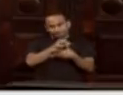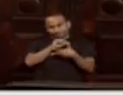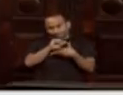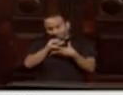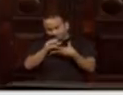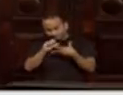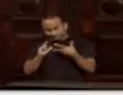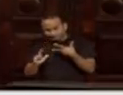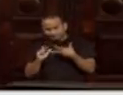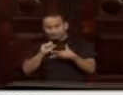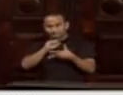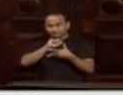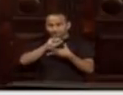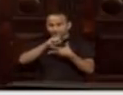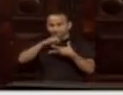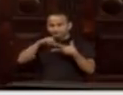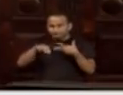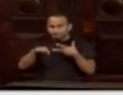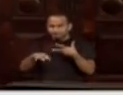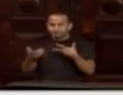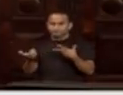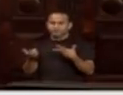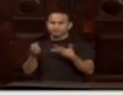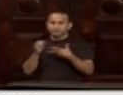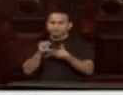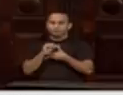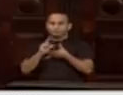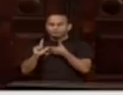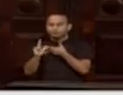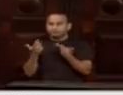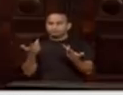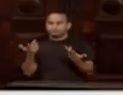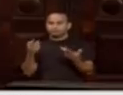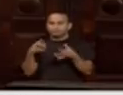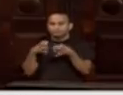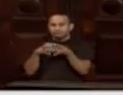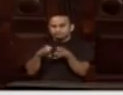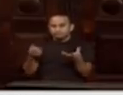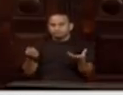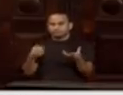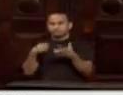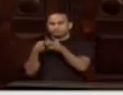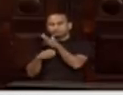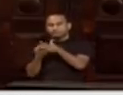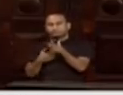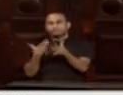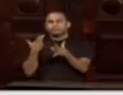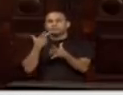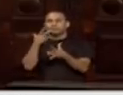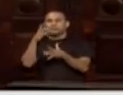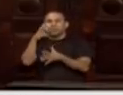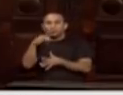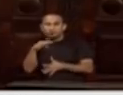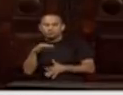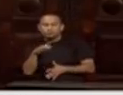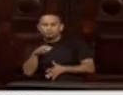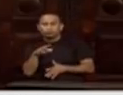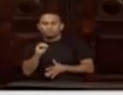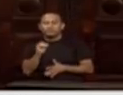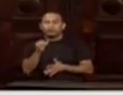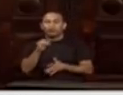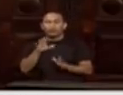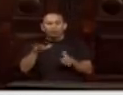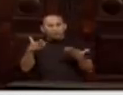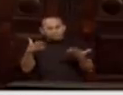poder executivo misturado a interesses empresariais de um setor do empresariado constituiu uma lógica política